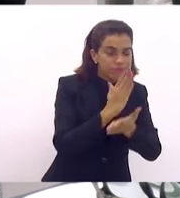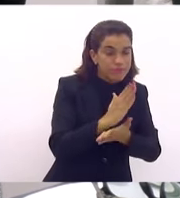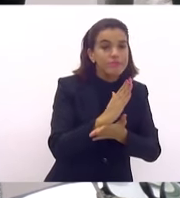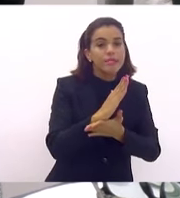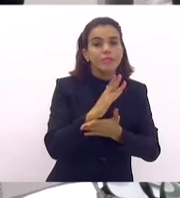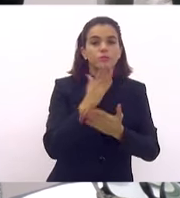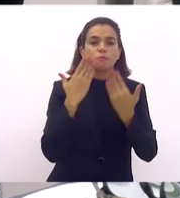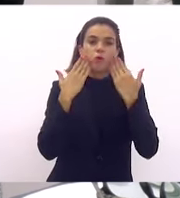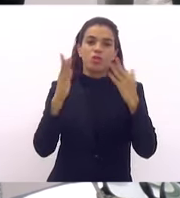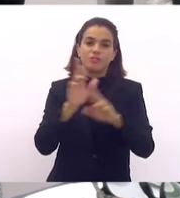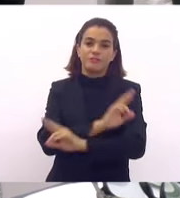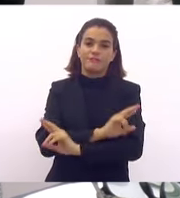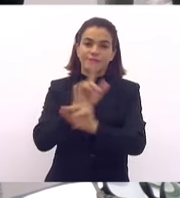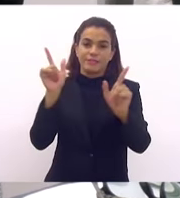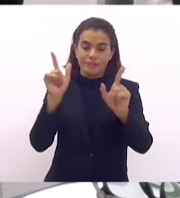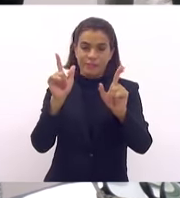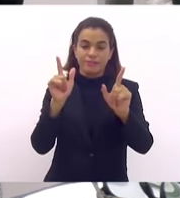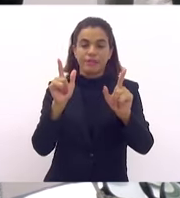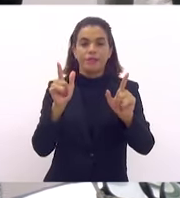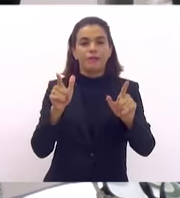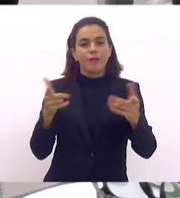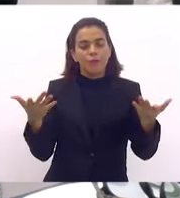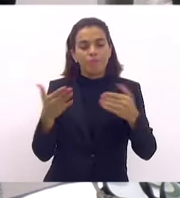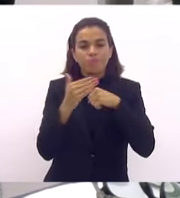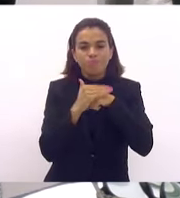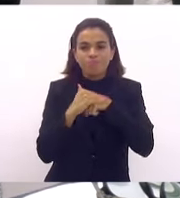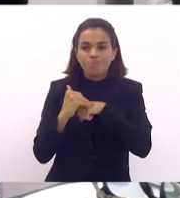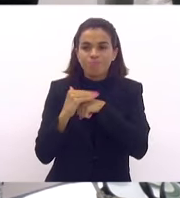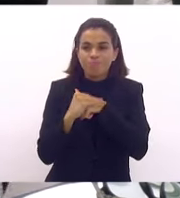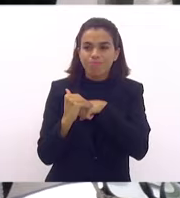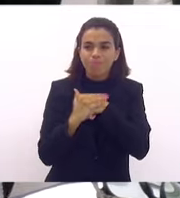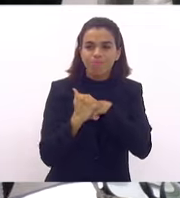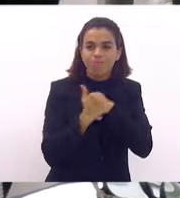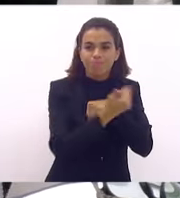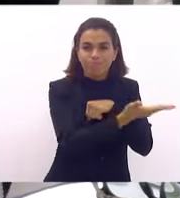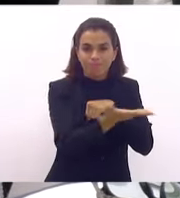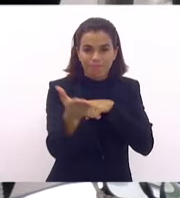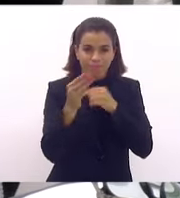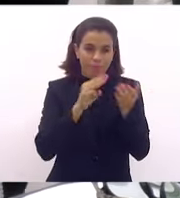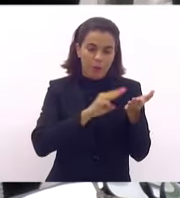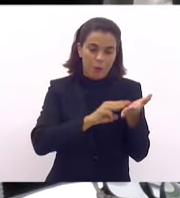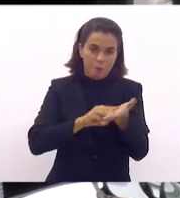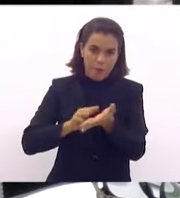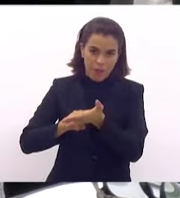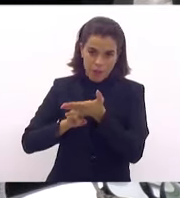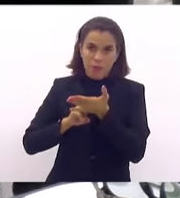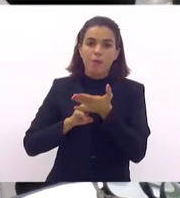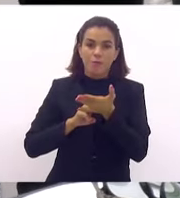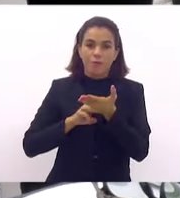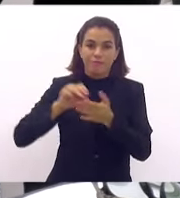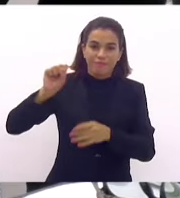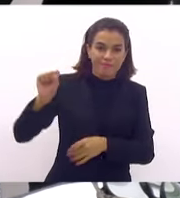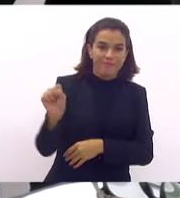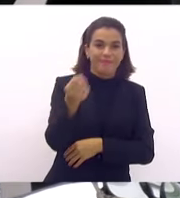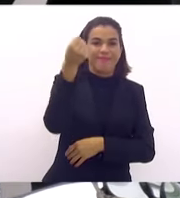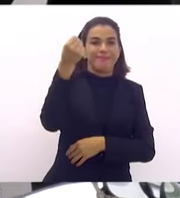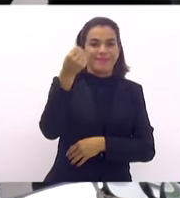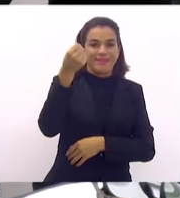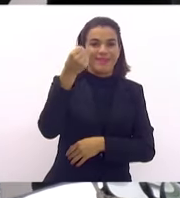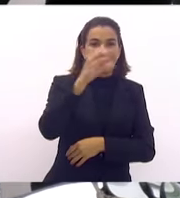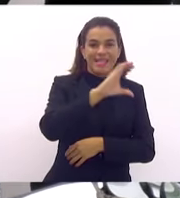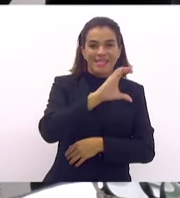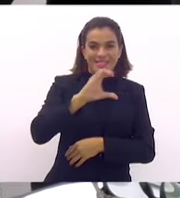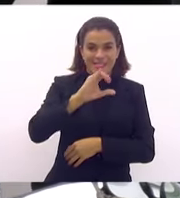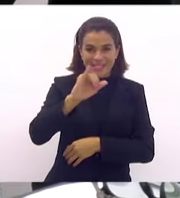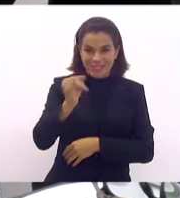feito a diferença. Fica aqui um carinho a todos os membros aí da nossa caneca da CCJ, que